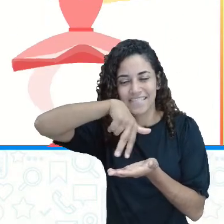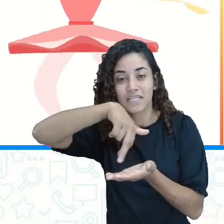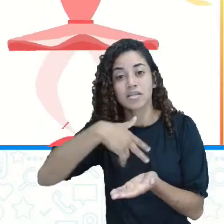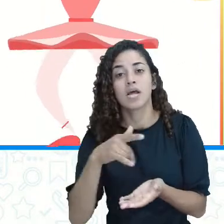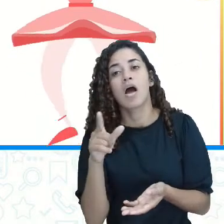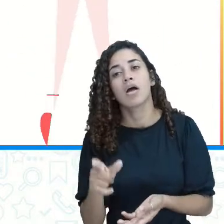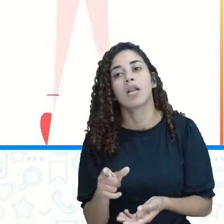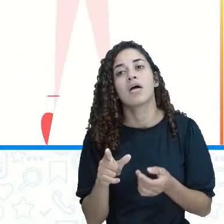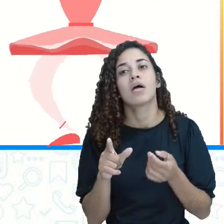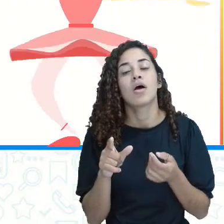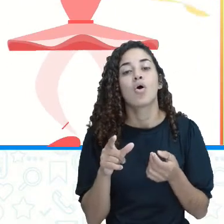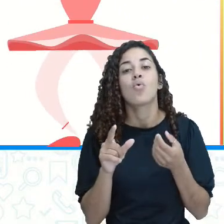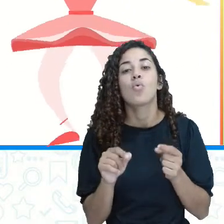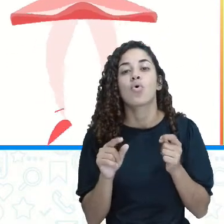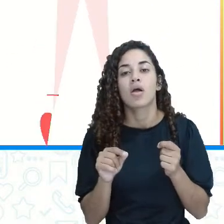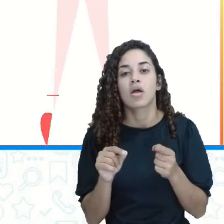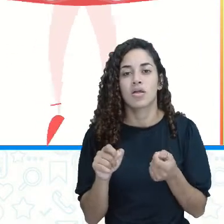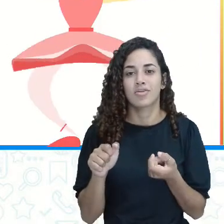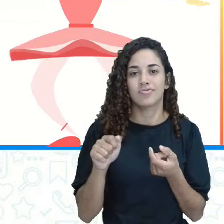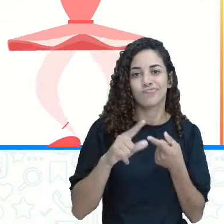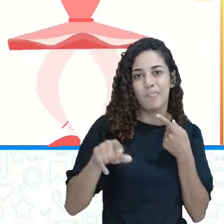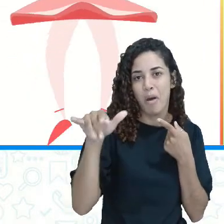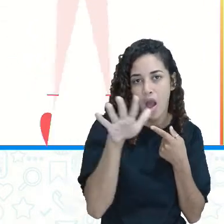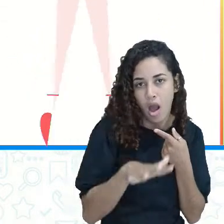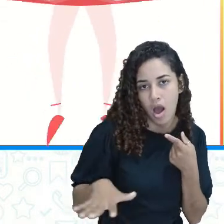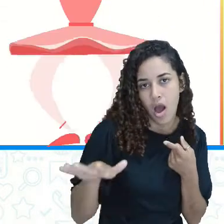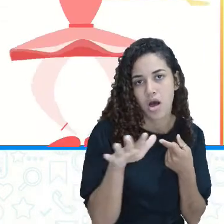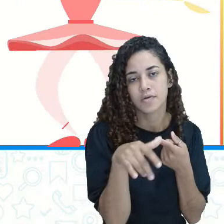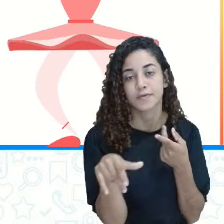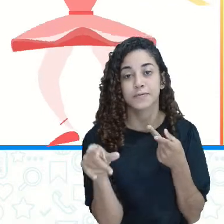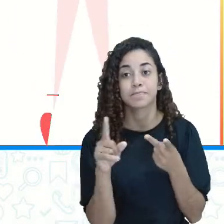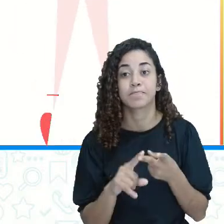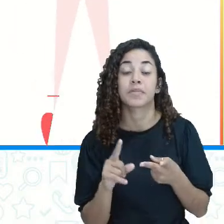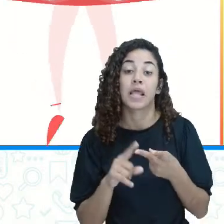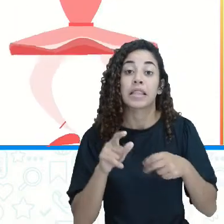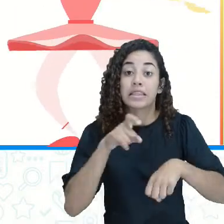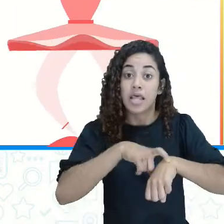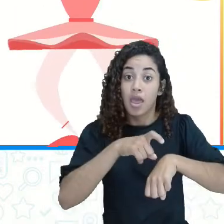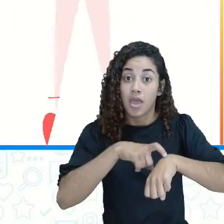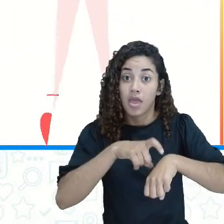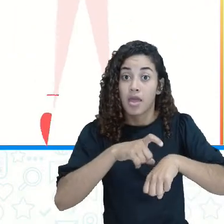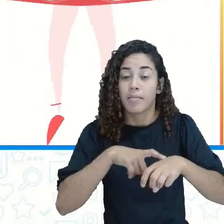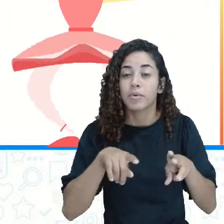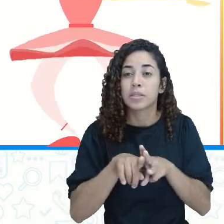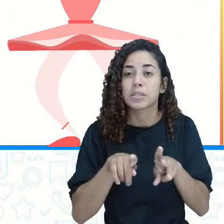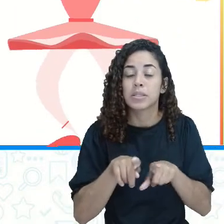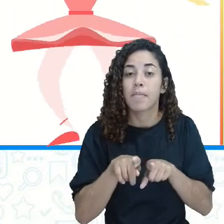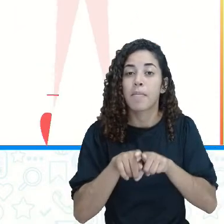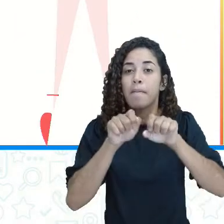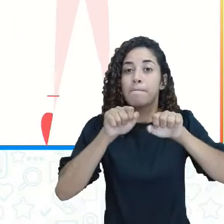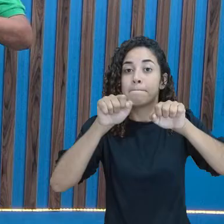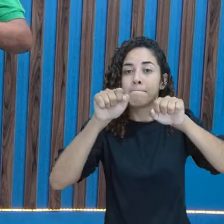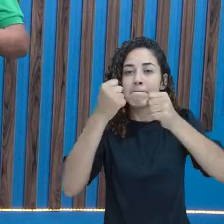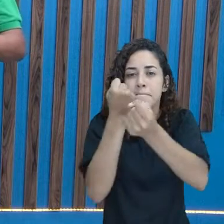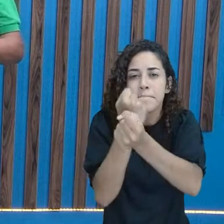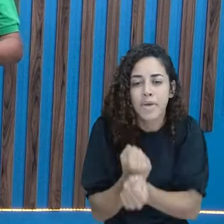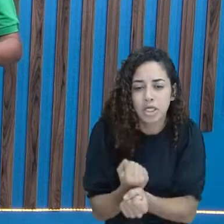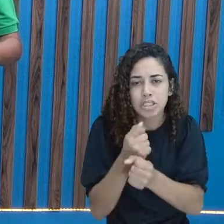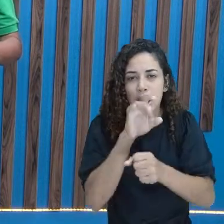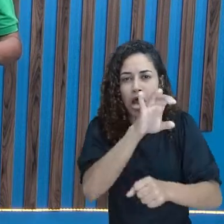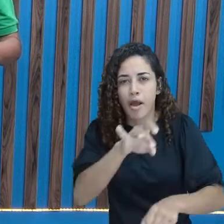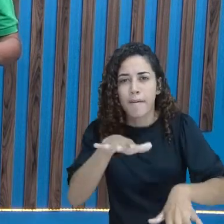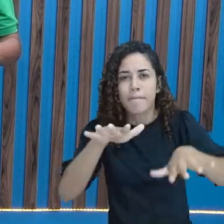ocupando o espaço da dança. Ela tem o tempo, o peso do movimento dela e a